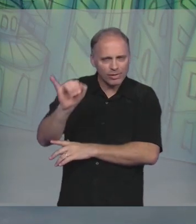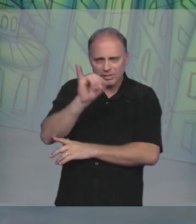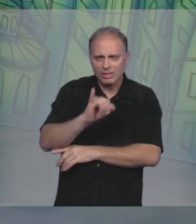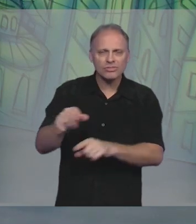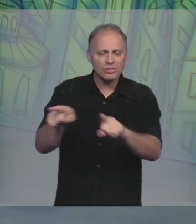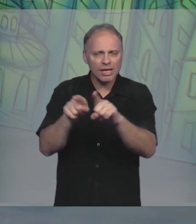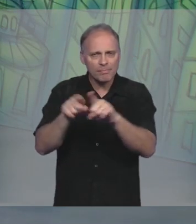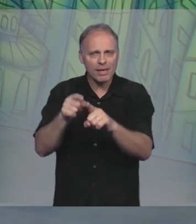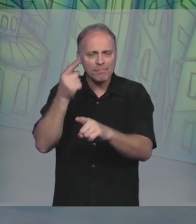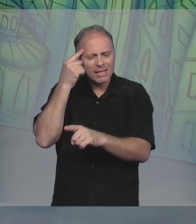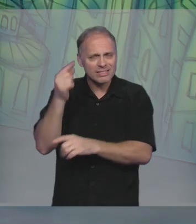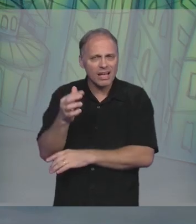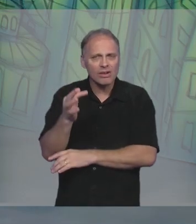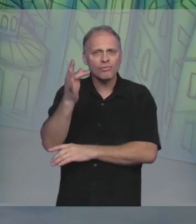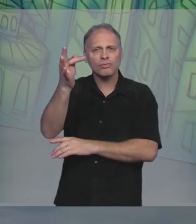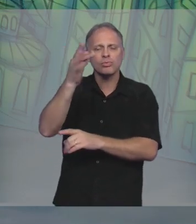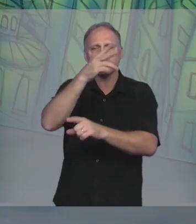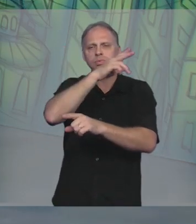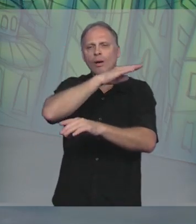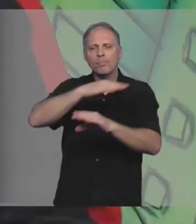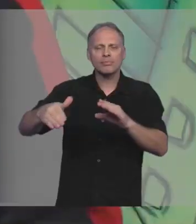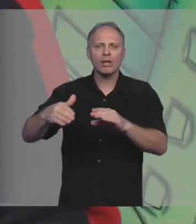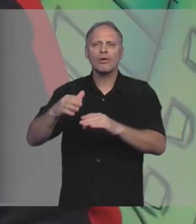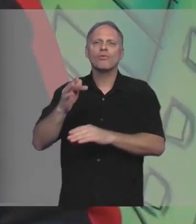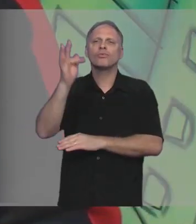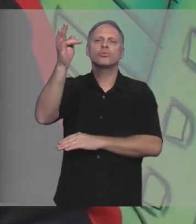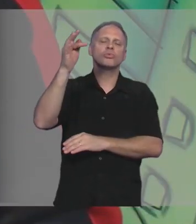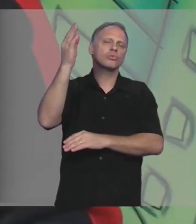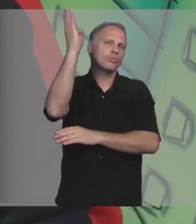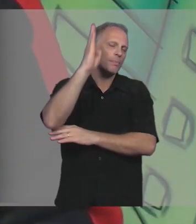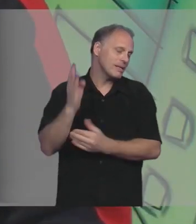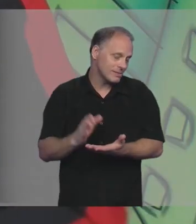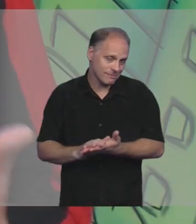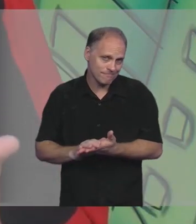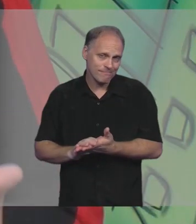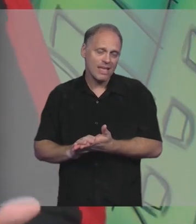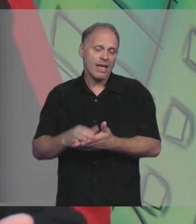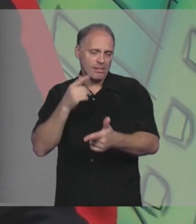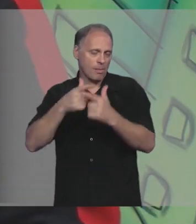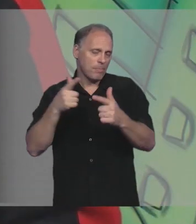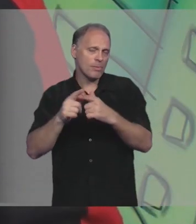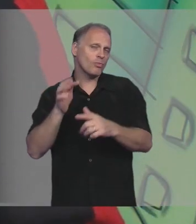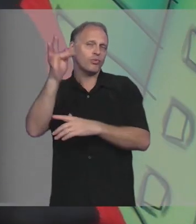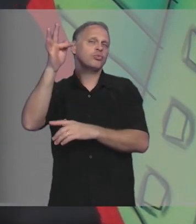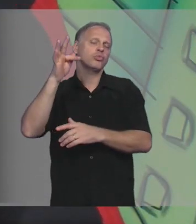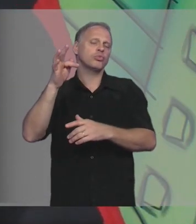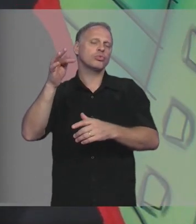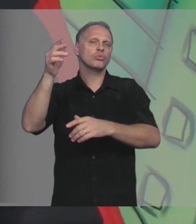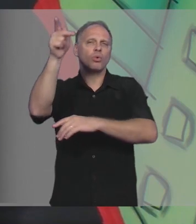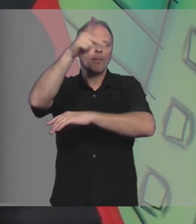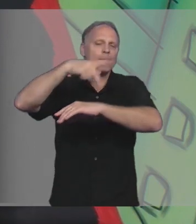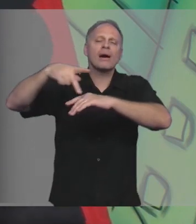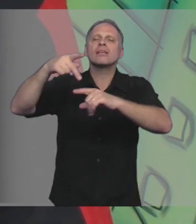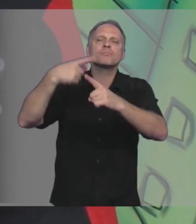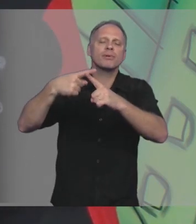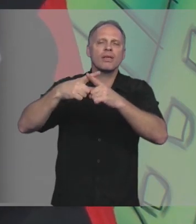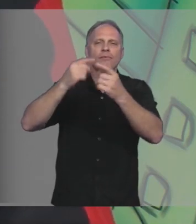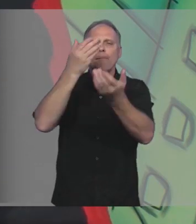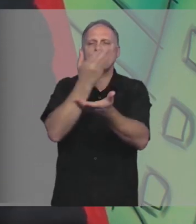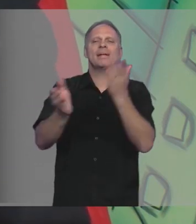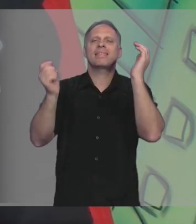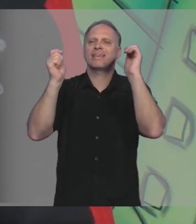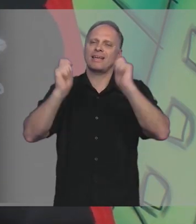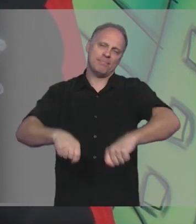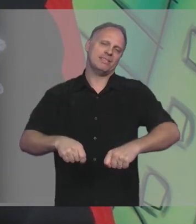amputar o futuro do país. Amputar o futuro do país, comprometer o futuro do país, porque nós vamos perder em